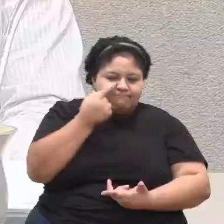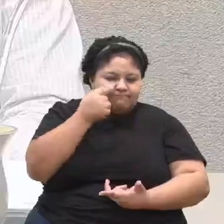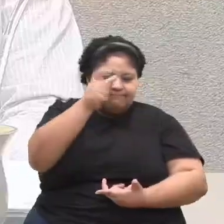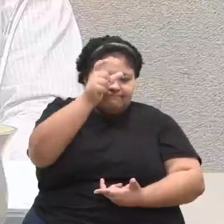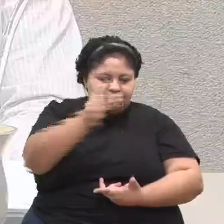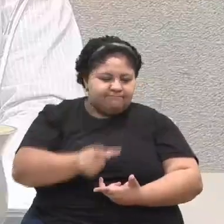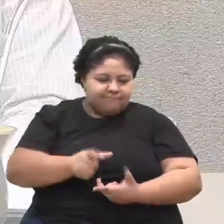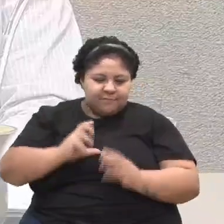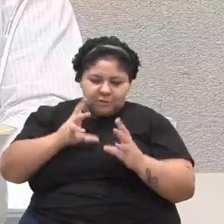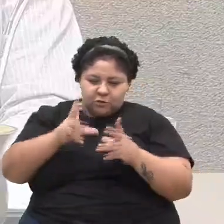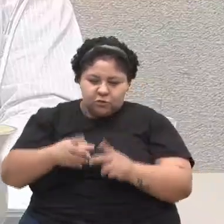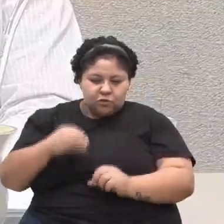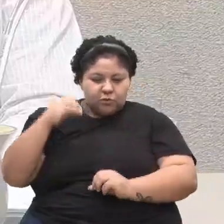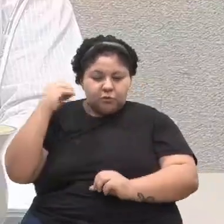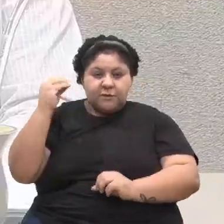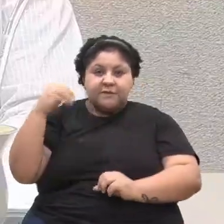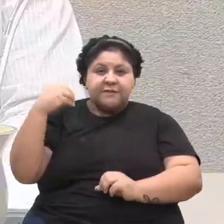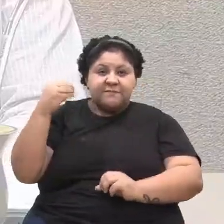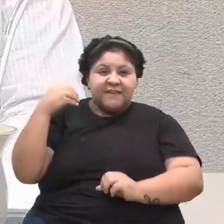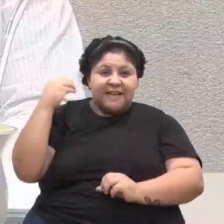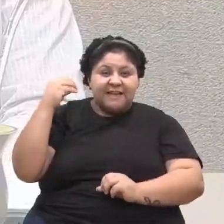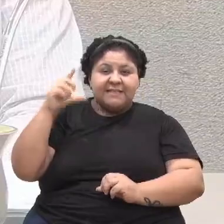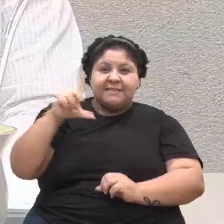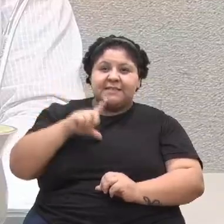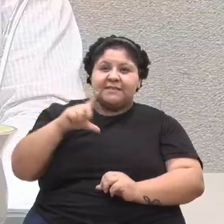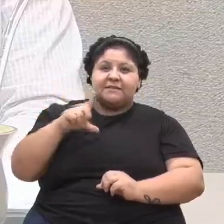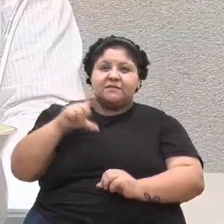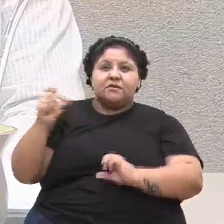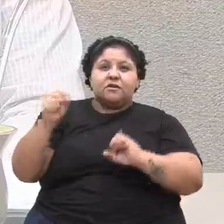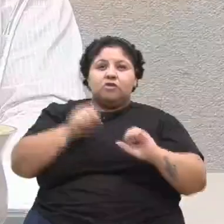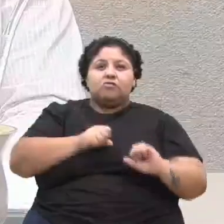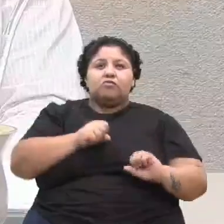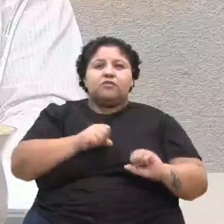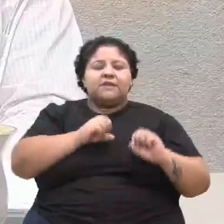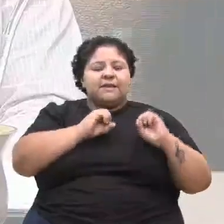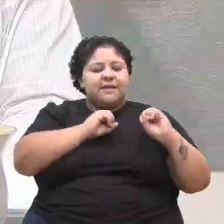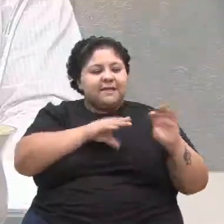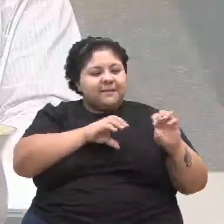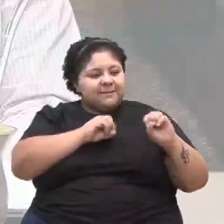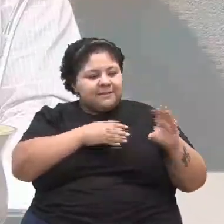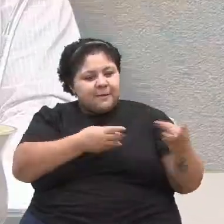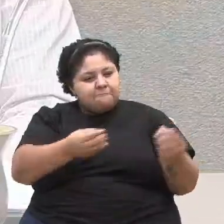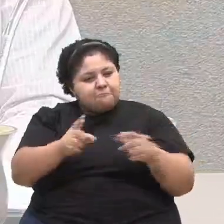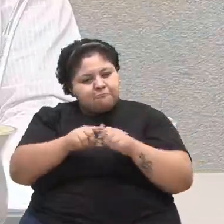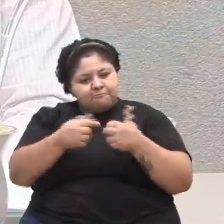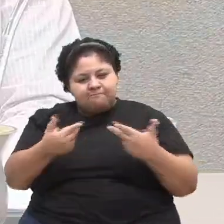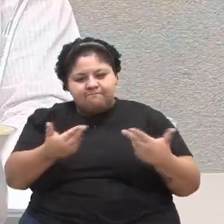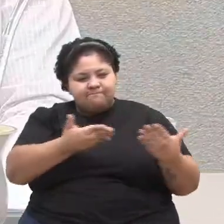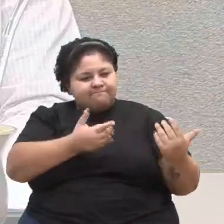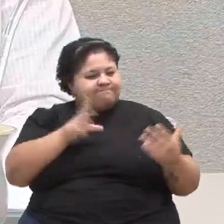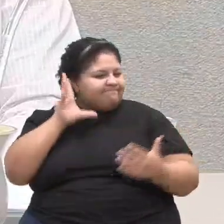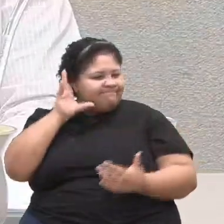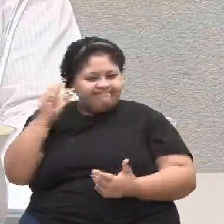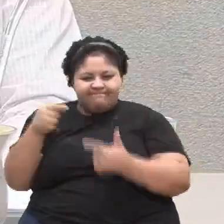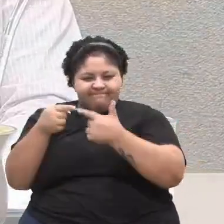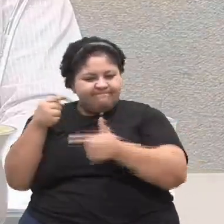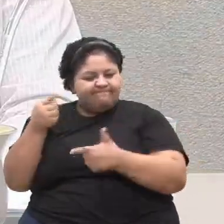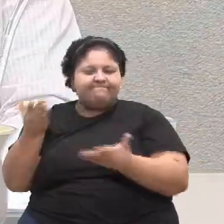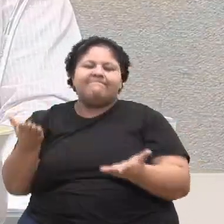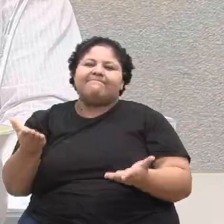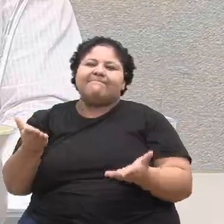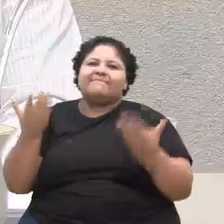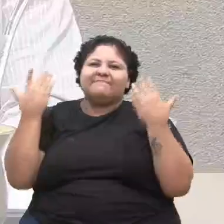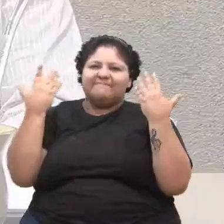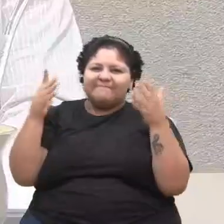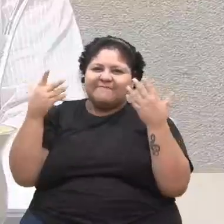com toda a experiência que a senhora tem, né, poder ensinar tanta coisa boa e os jovens não escutar. Parabéns,